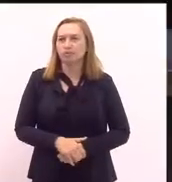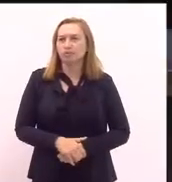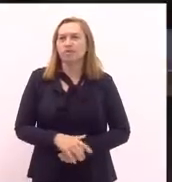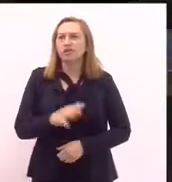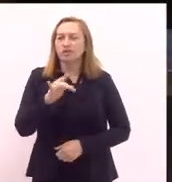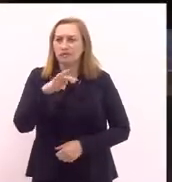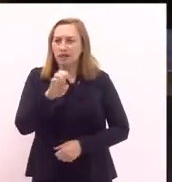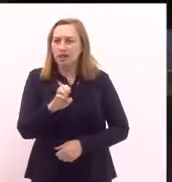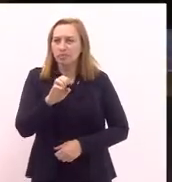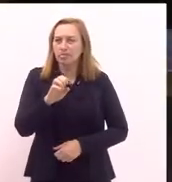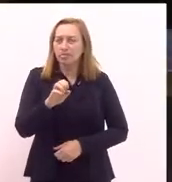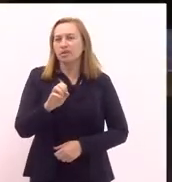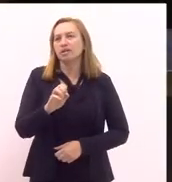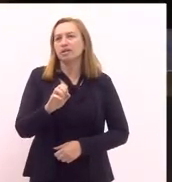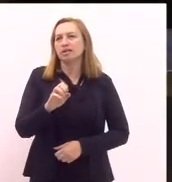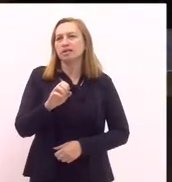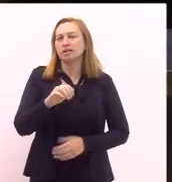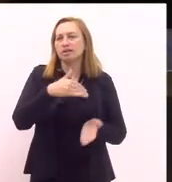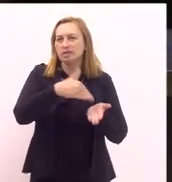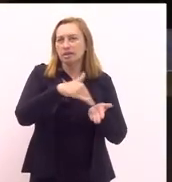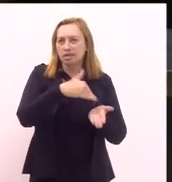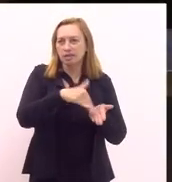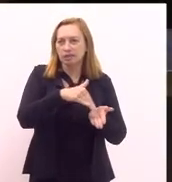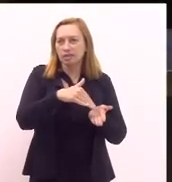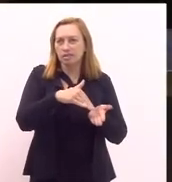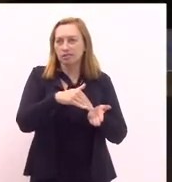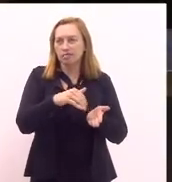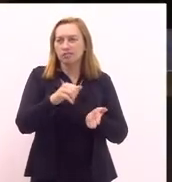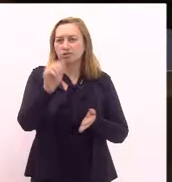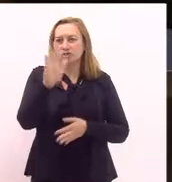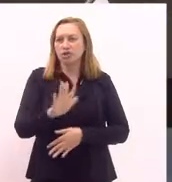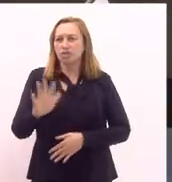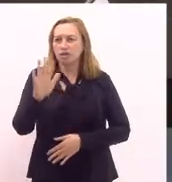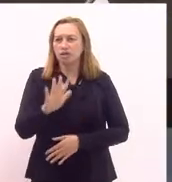o Felipe dos Anjos secretário-geral da faferj